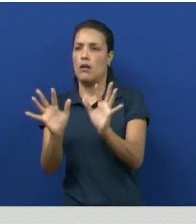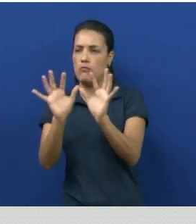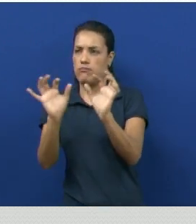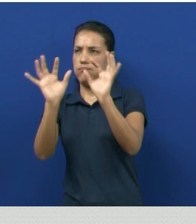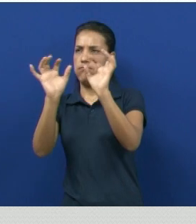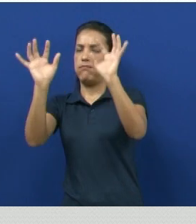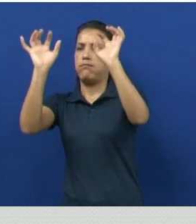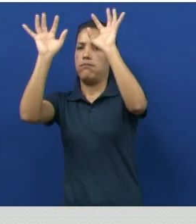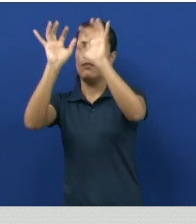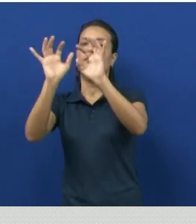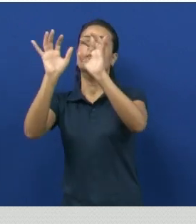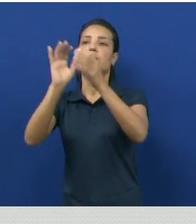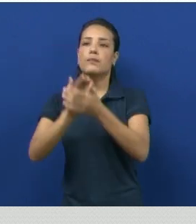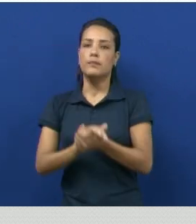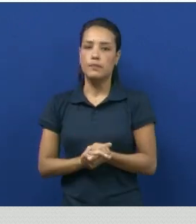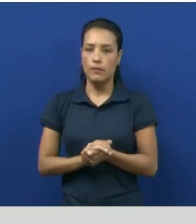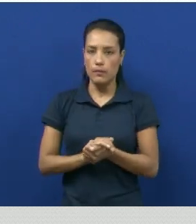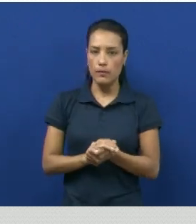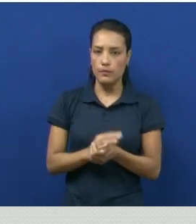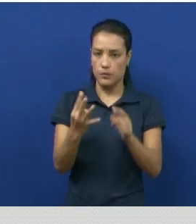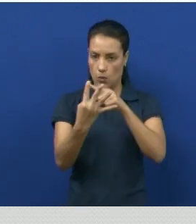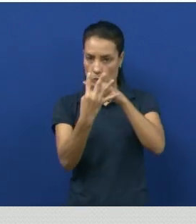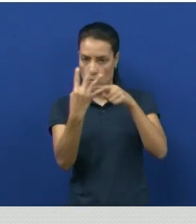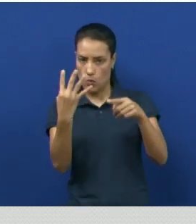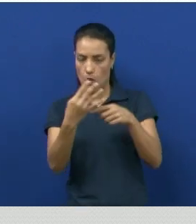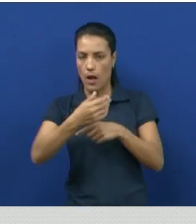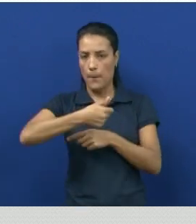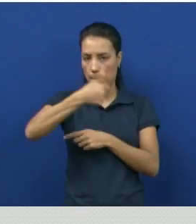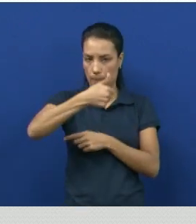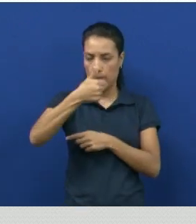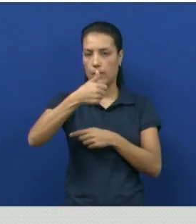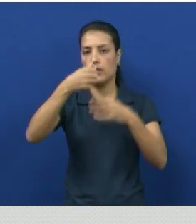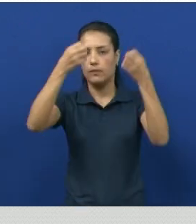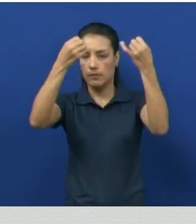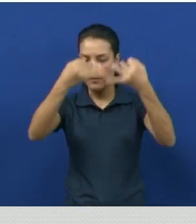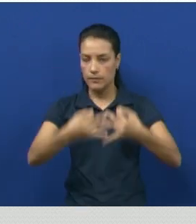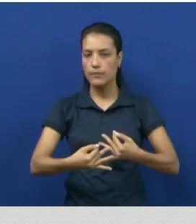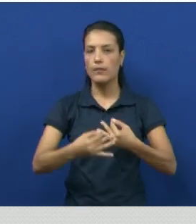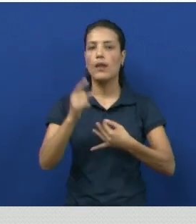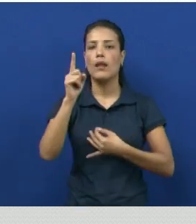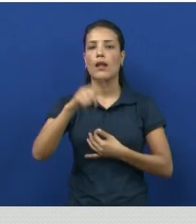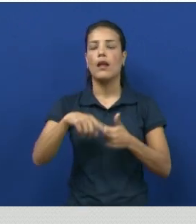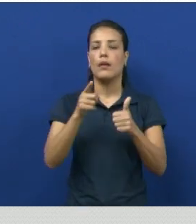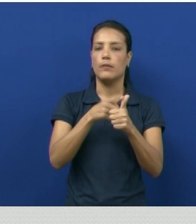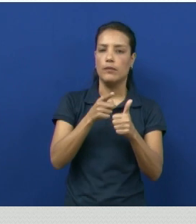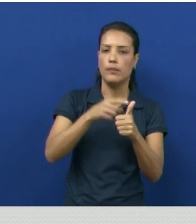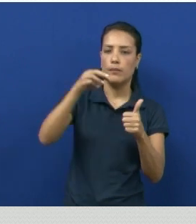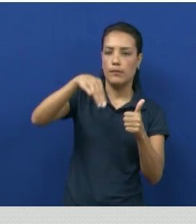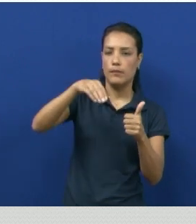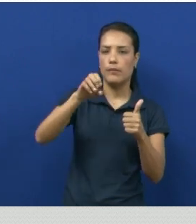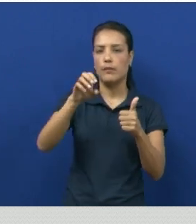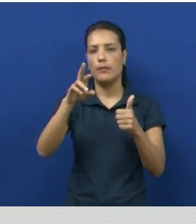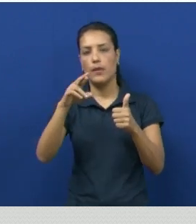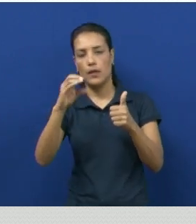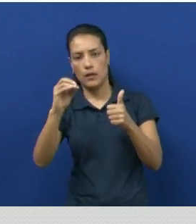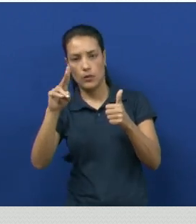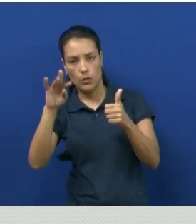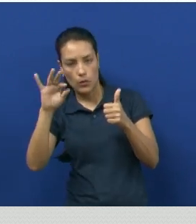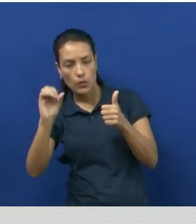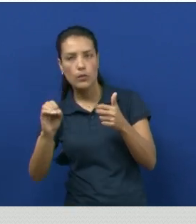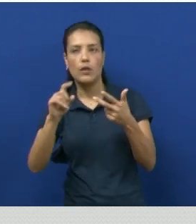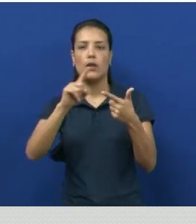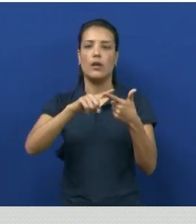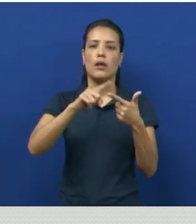essa característica. E os 4 primeiros planetas que nós vimos foram Mercúrio, Vênus, Terra e